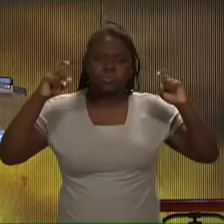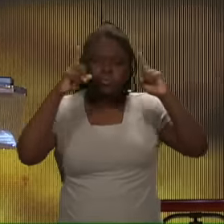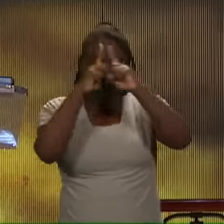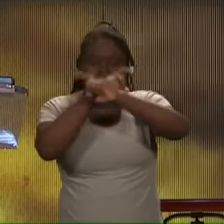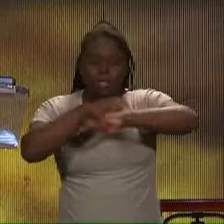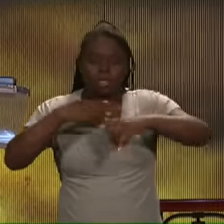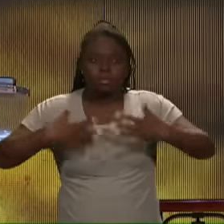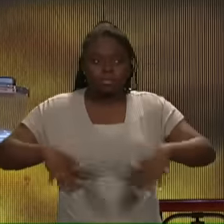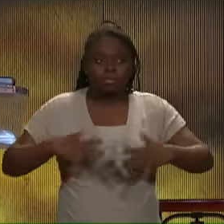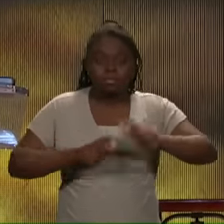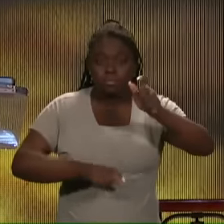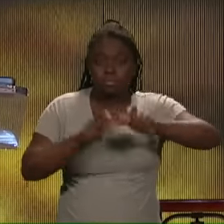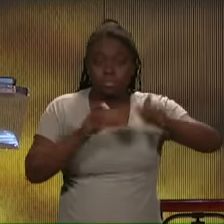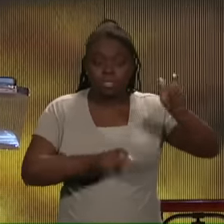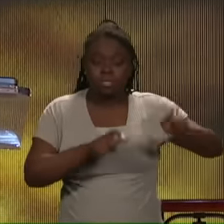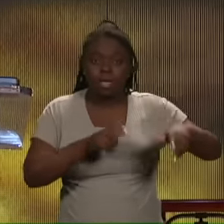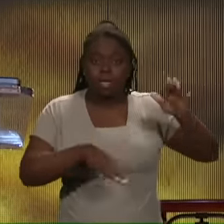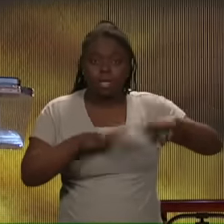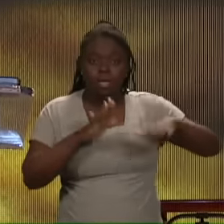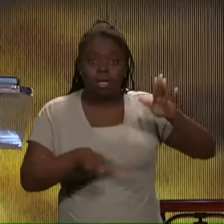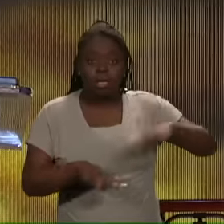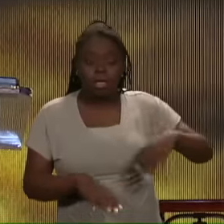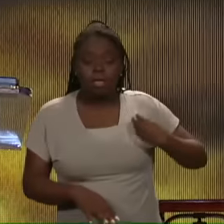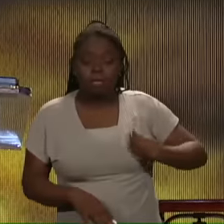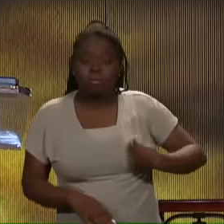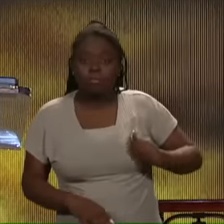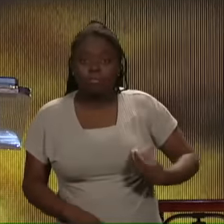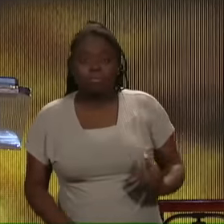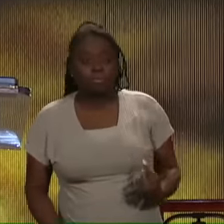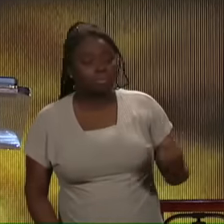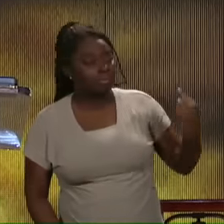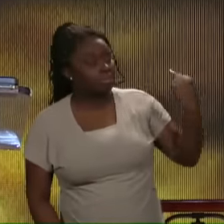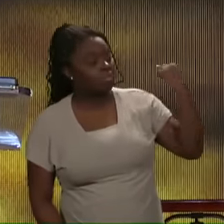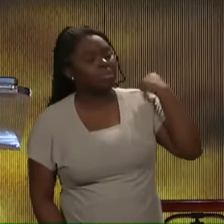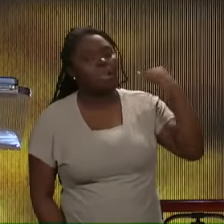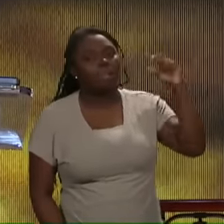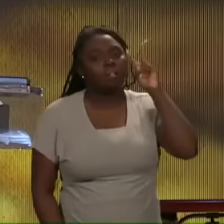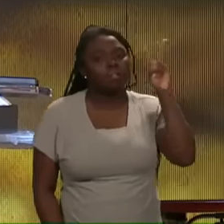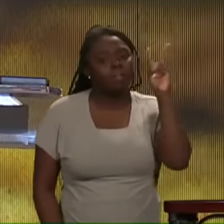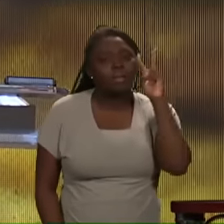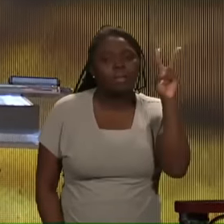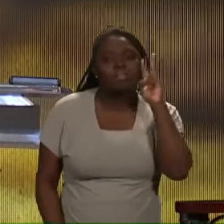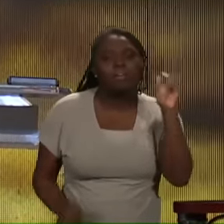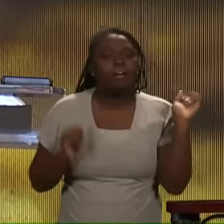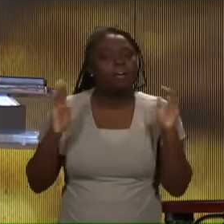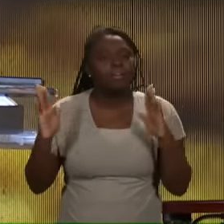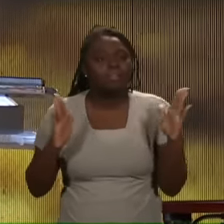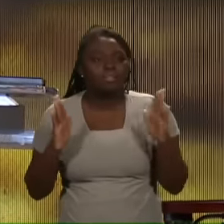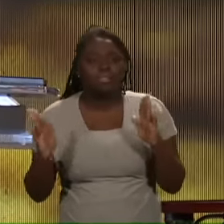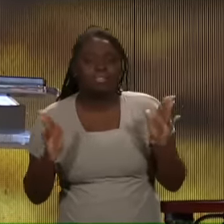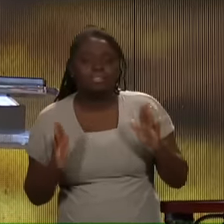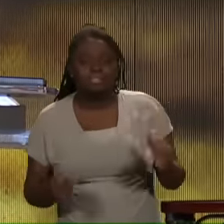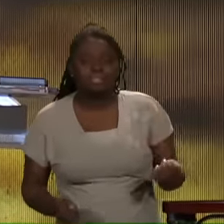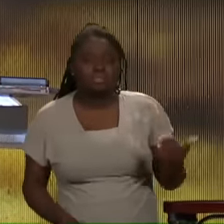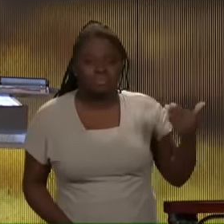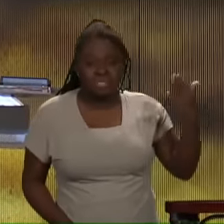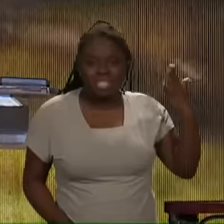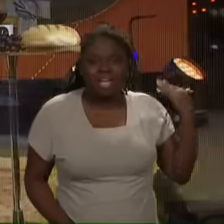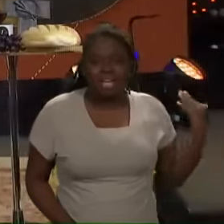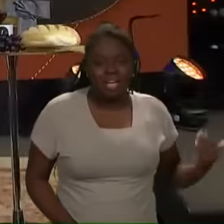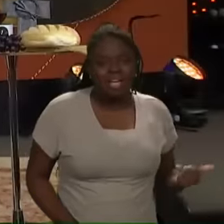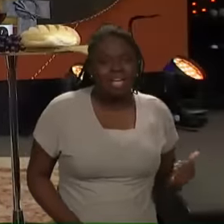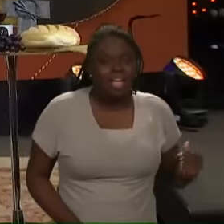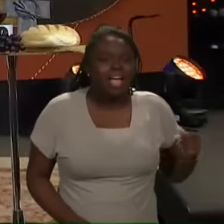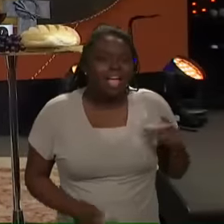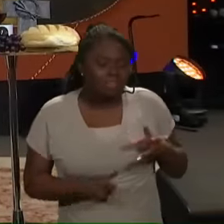complicadas, pessoas que muitas vezes viveu lá atrás, e aquelas lembranças daquele tempo quando ele era lagarta ainda, fica